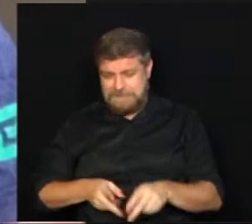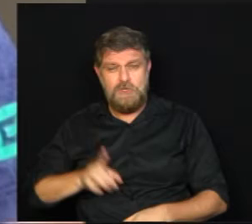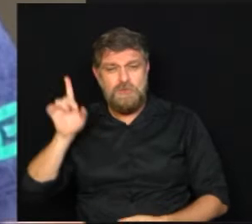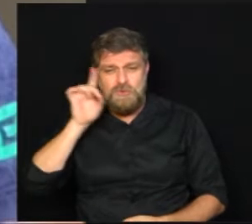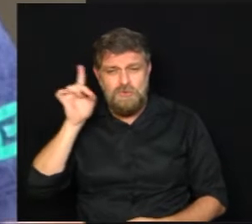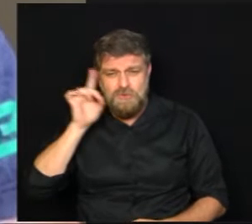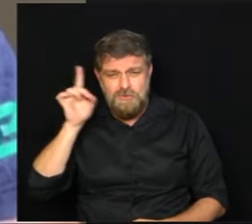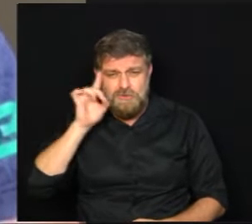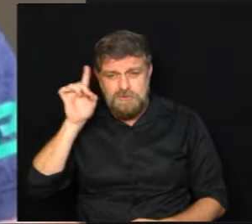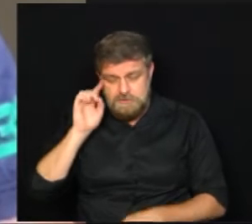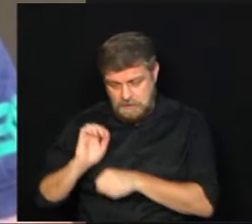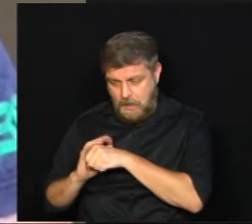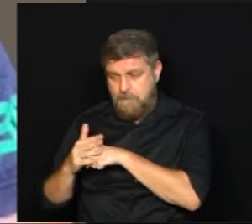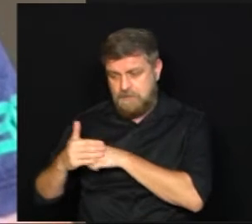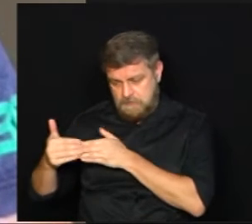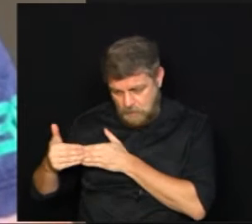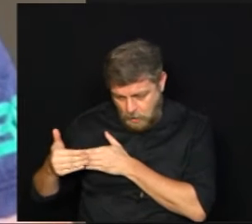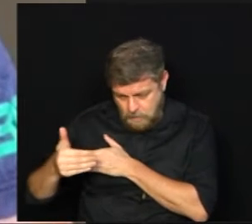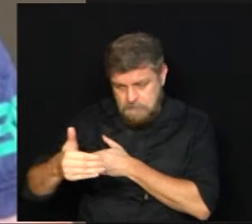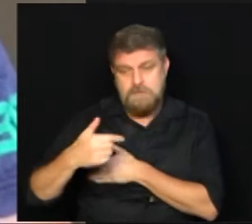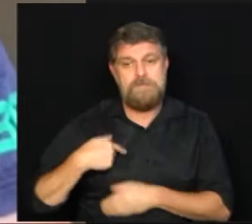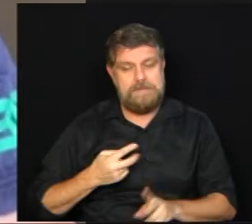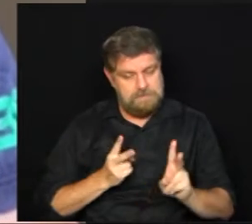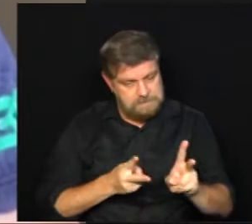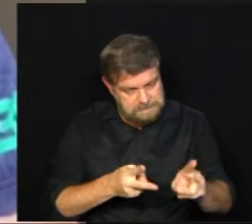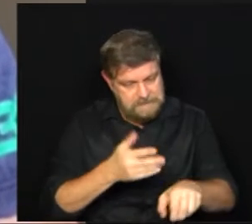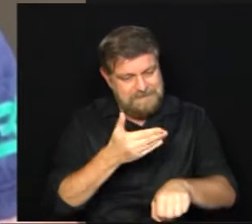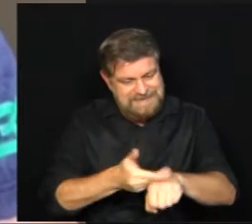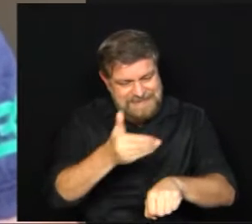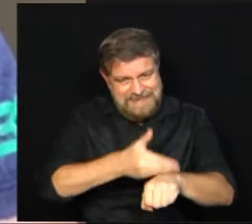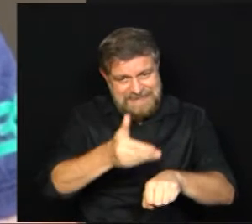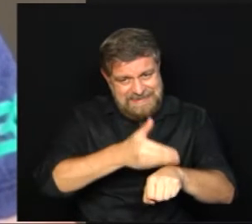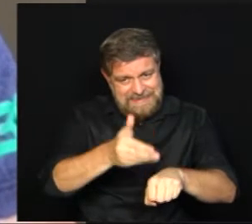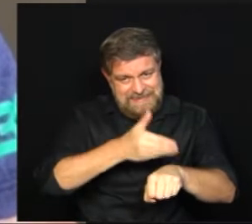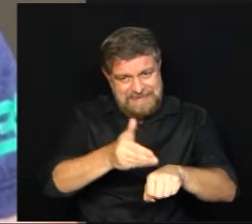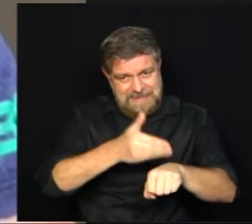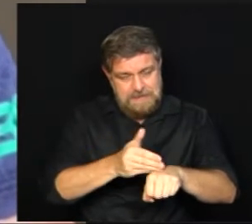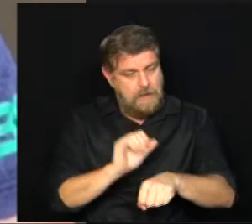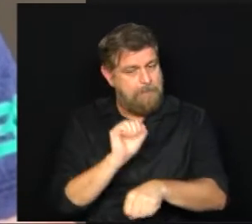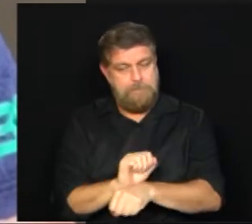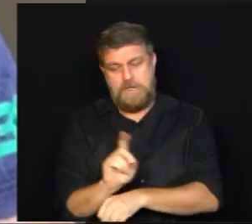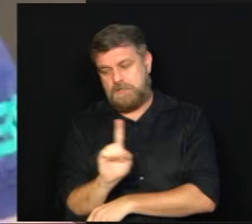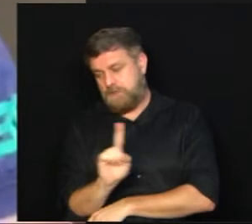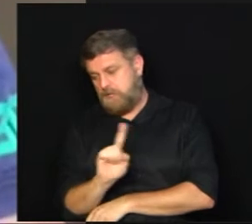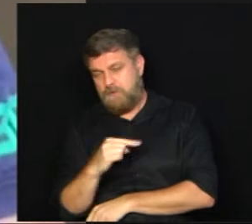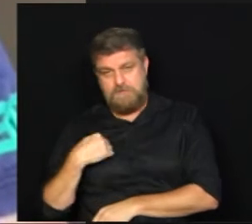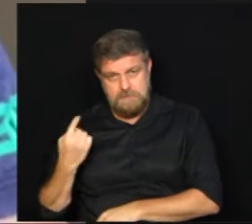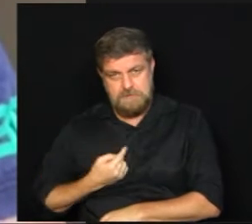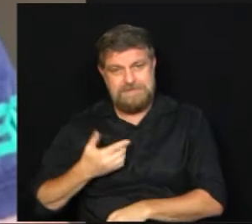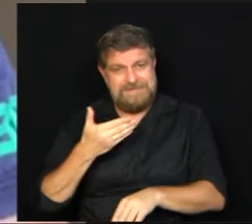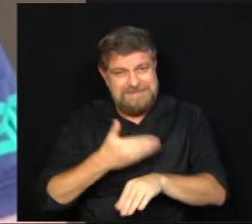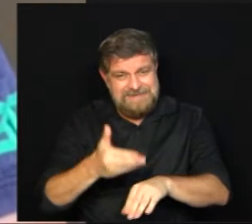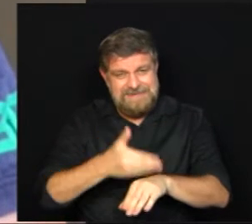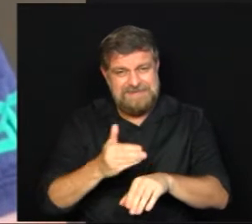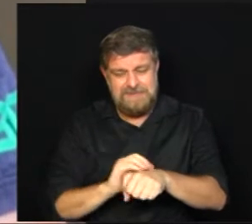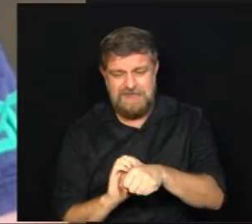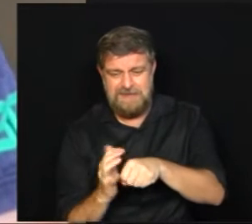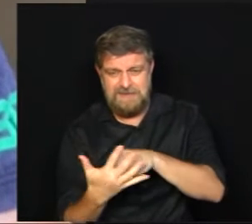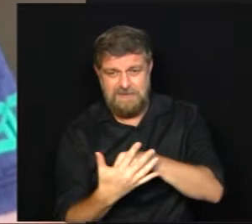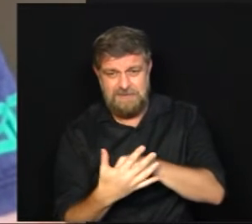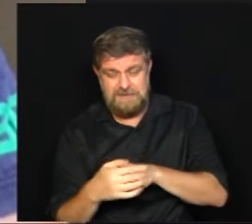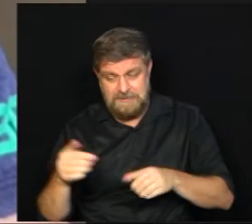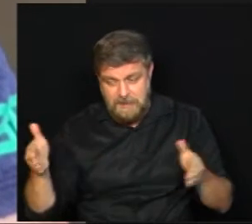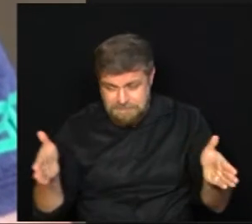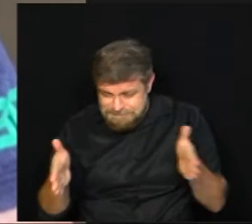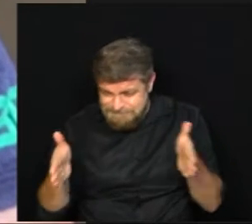dia, desde que a pandemia começou, continuo treinando todos os dias. Nós estamos treinando 2020